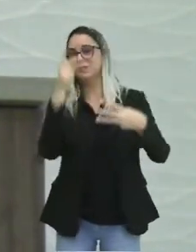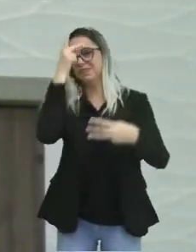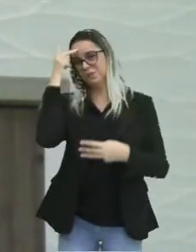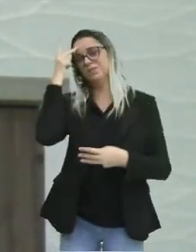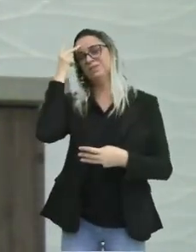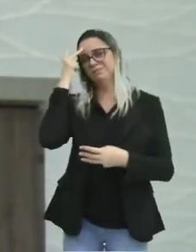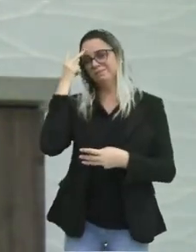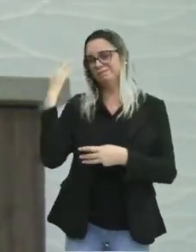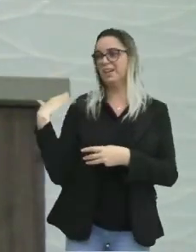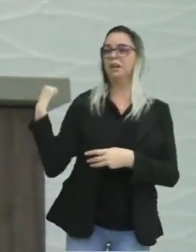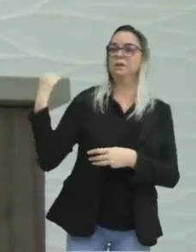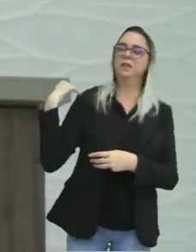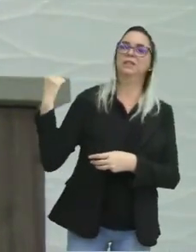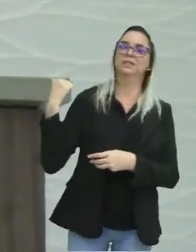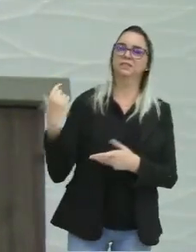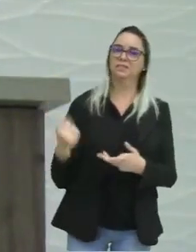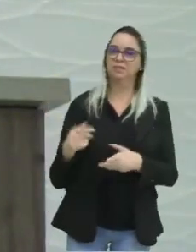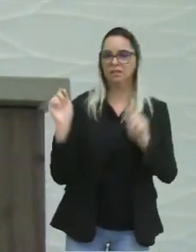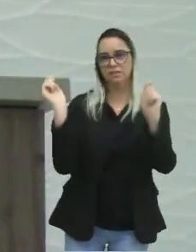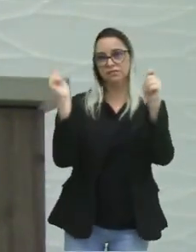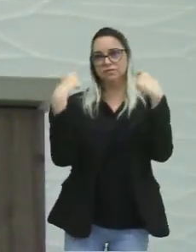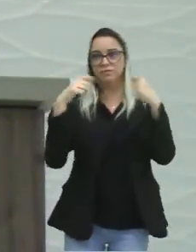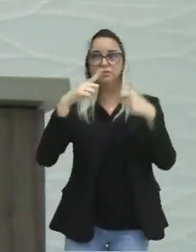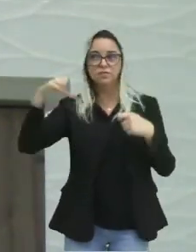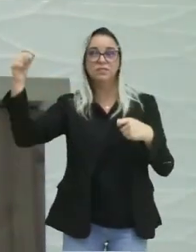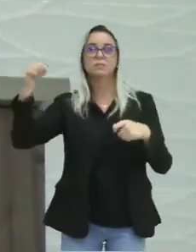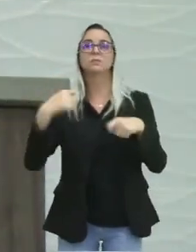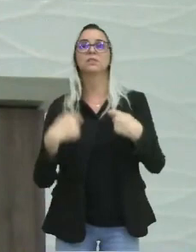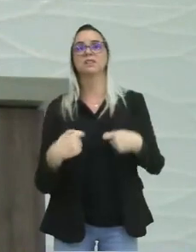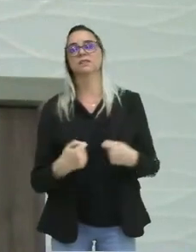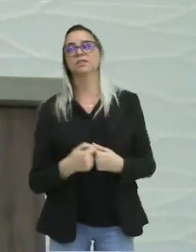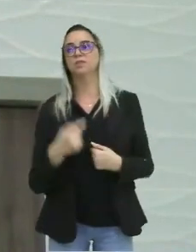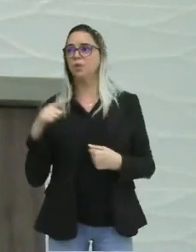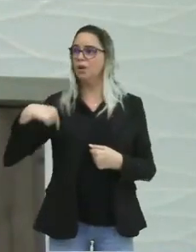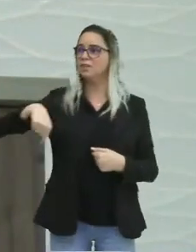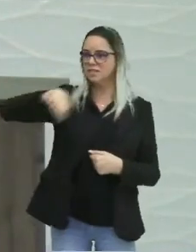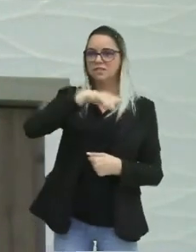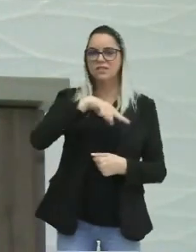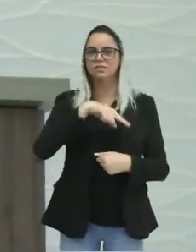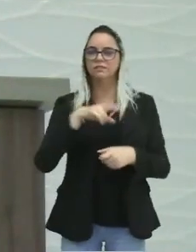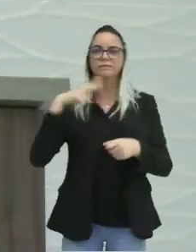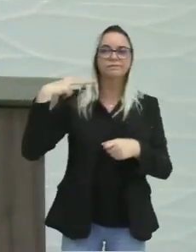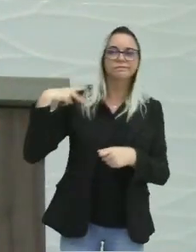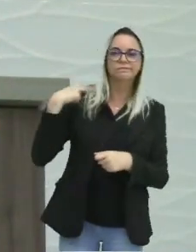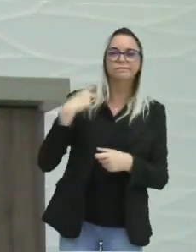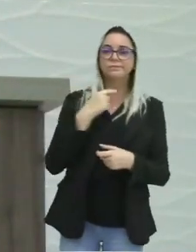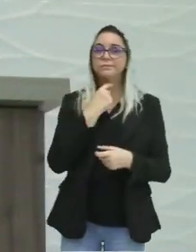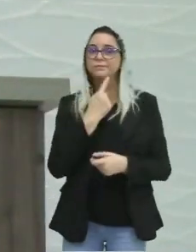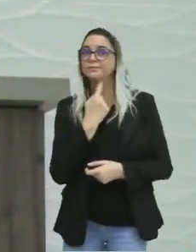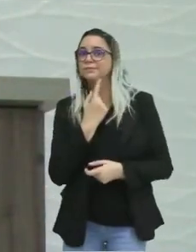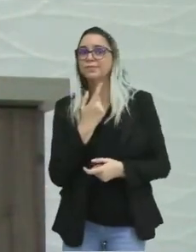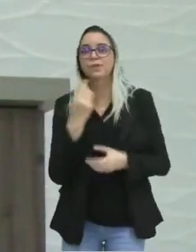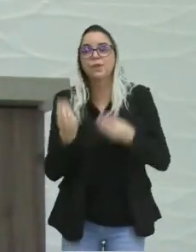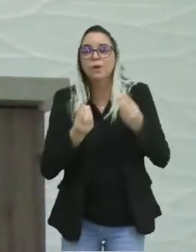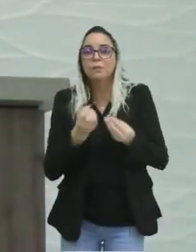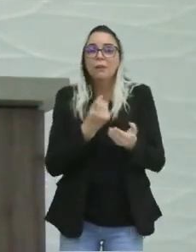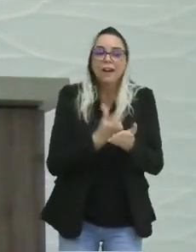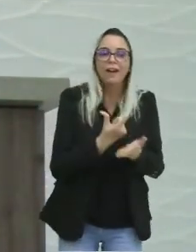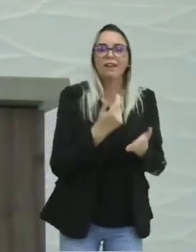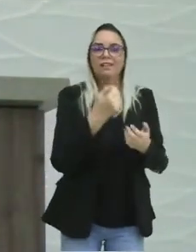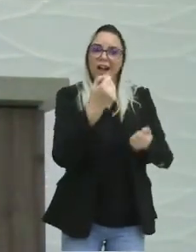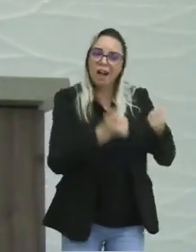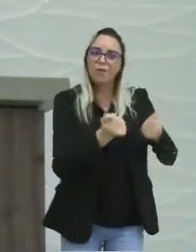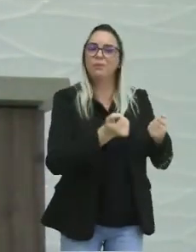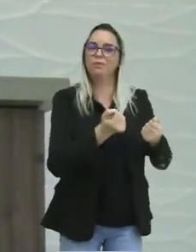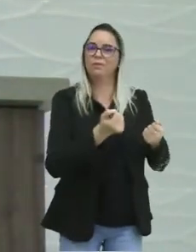para que pudesse mandar eles para Caruaru. Nós, como vereadores, não temos a condição de alugar um carro por R$